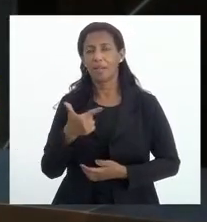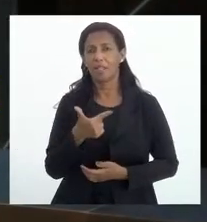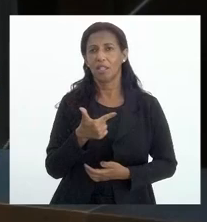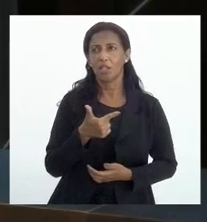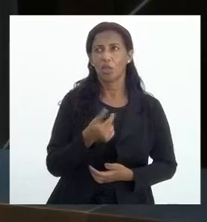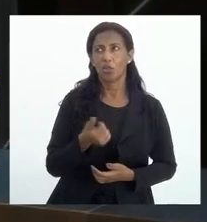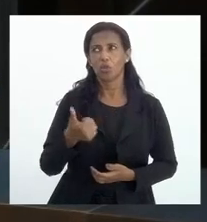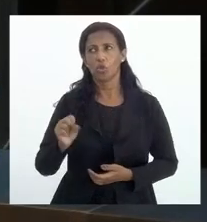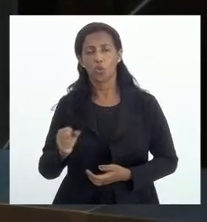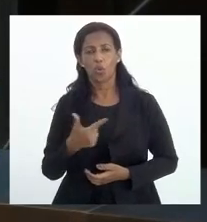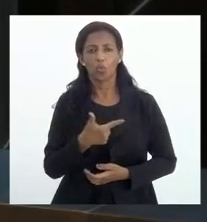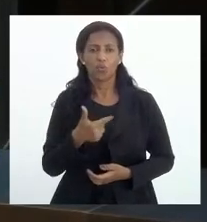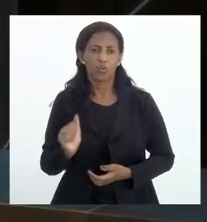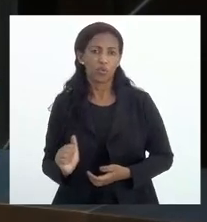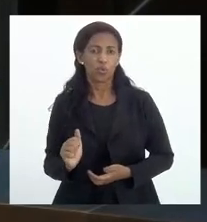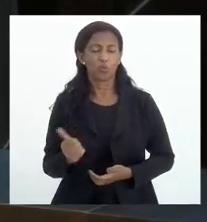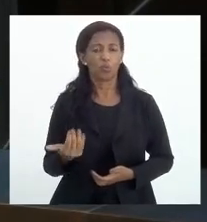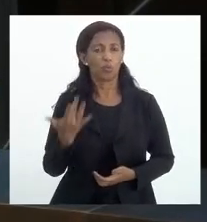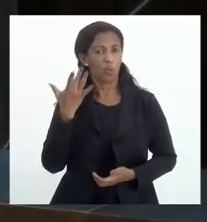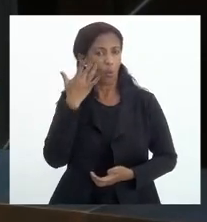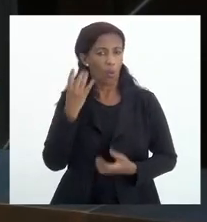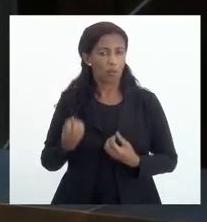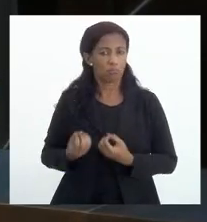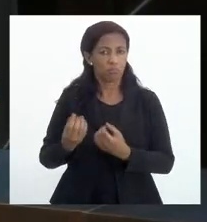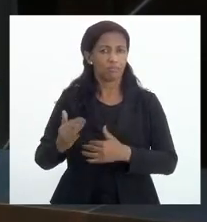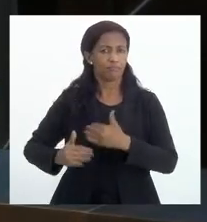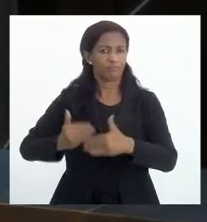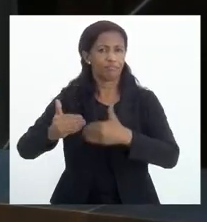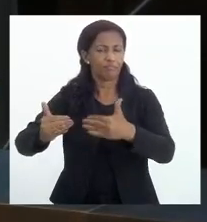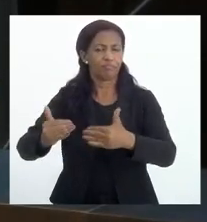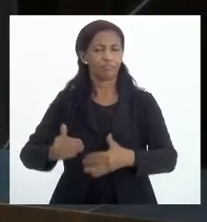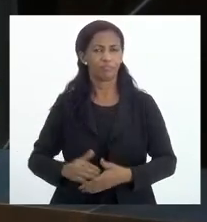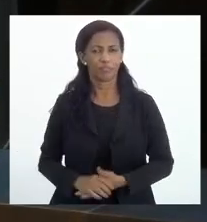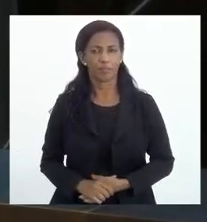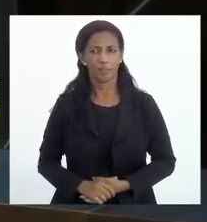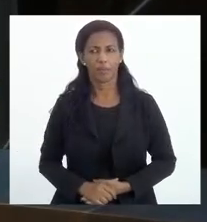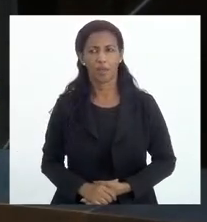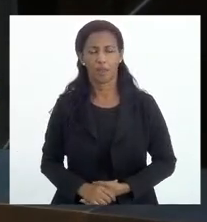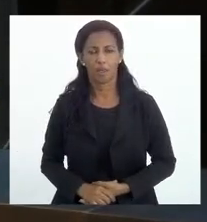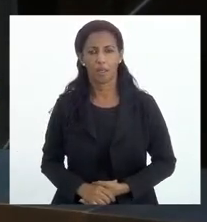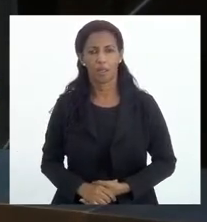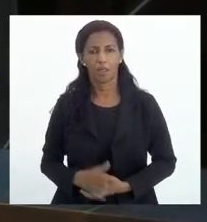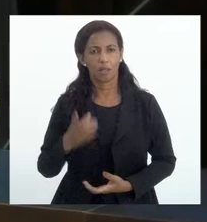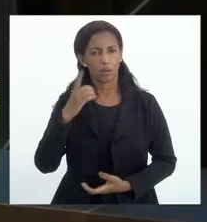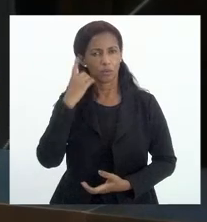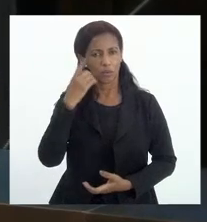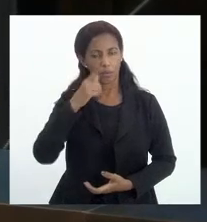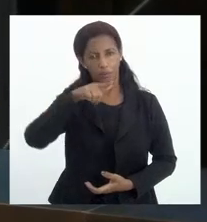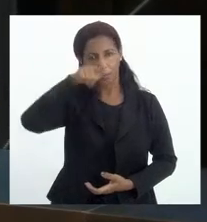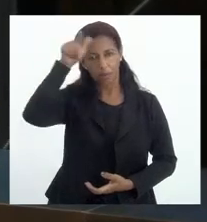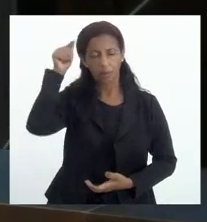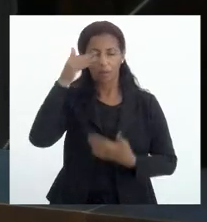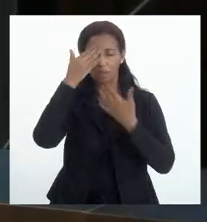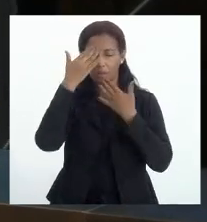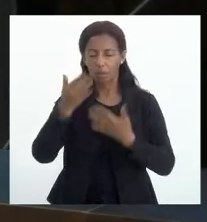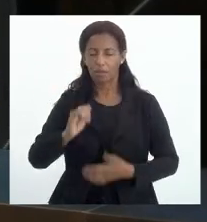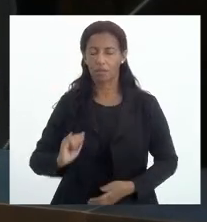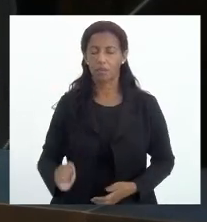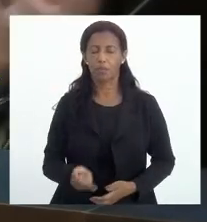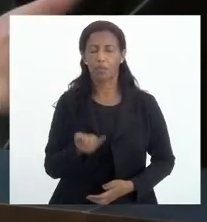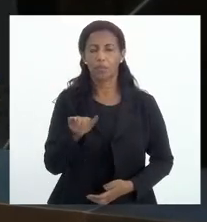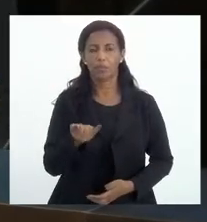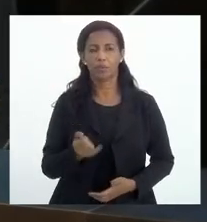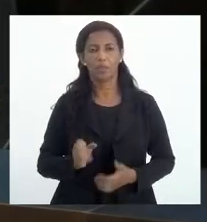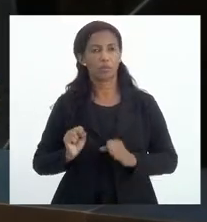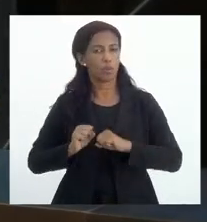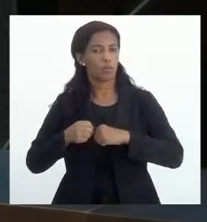21, que eu acho que se dará aqui ao longo dos próximos dias. Então, deputado Luiz Paulo, queria agradecer a oportunidade e